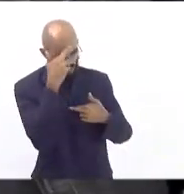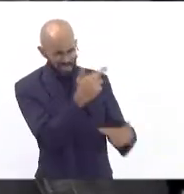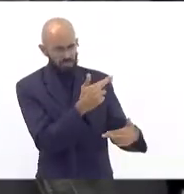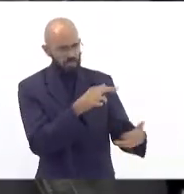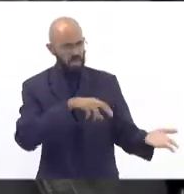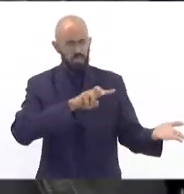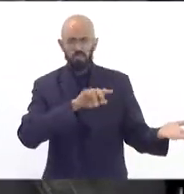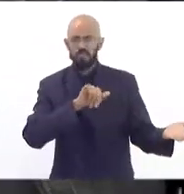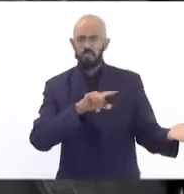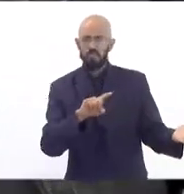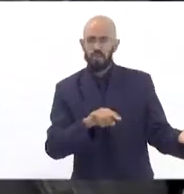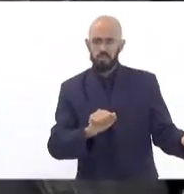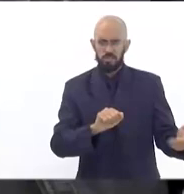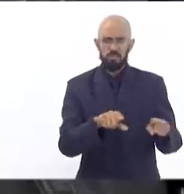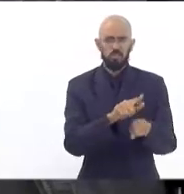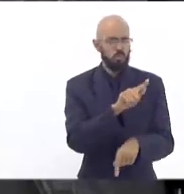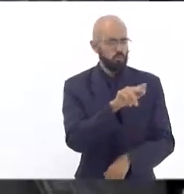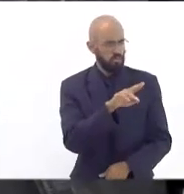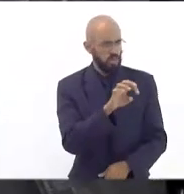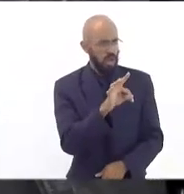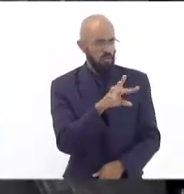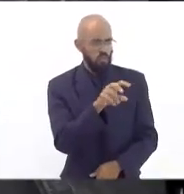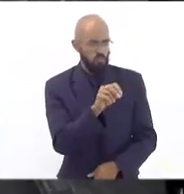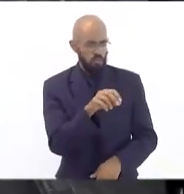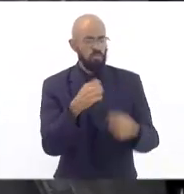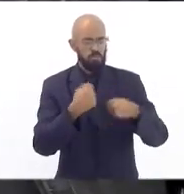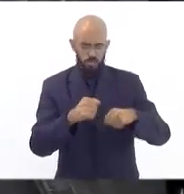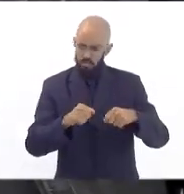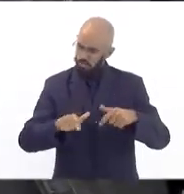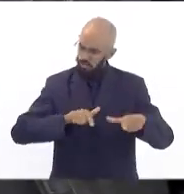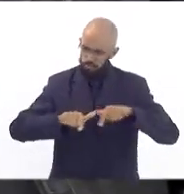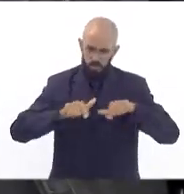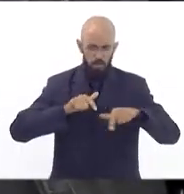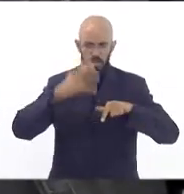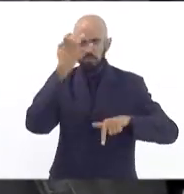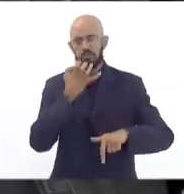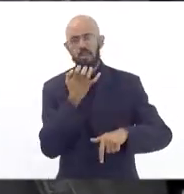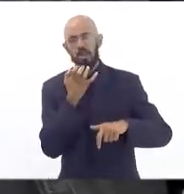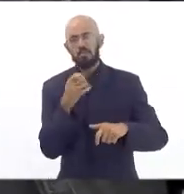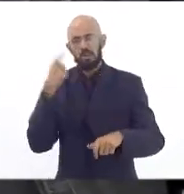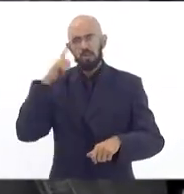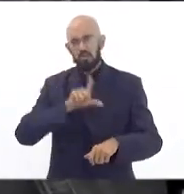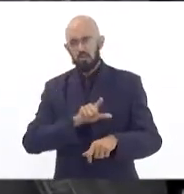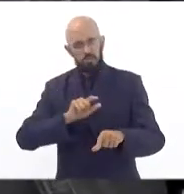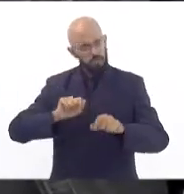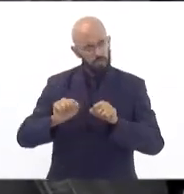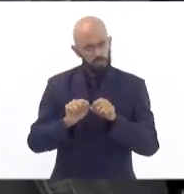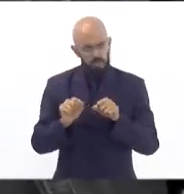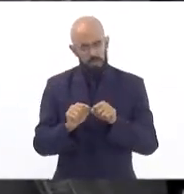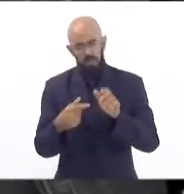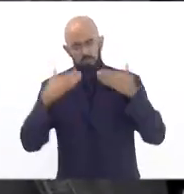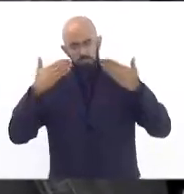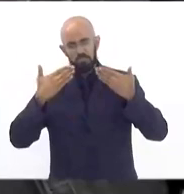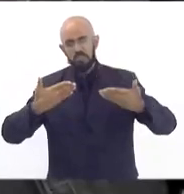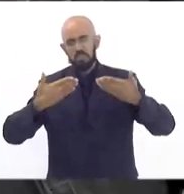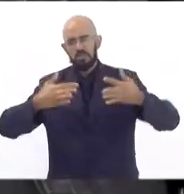ao Gustavo Cadê o Gustavo vê que tem que ter um pente fino para que as coisas possam serem apresentados os Então vou mandar todos